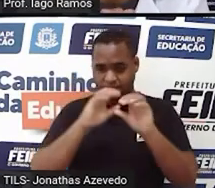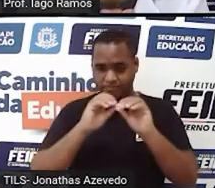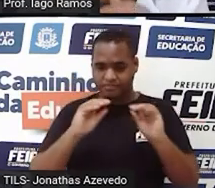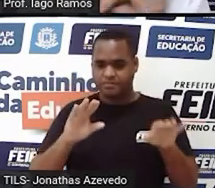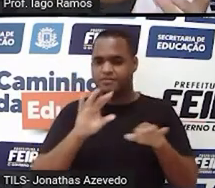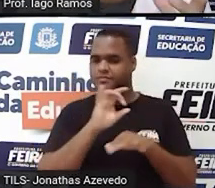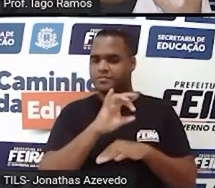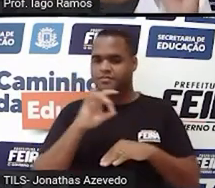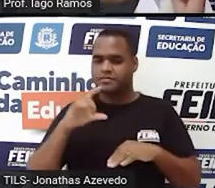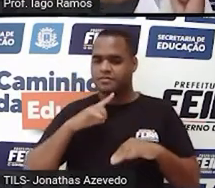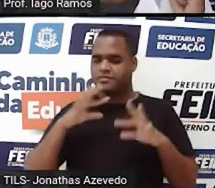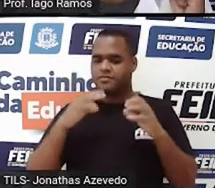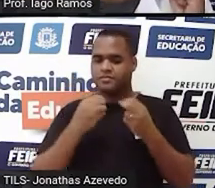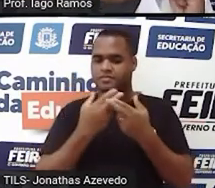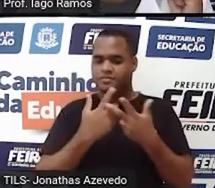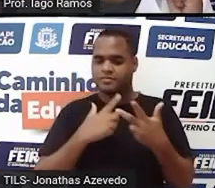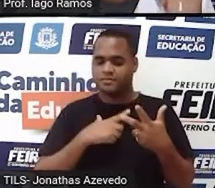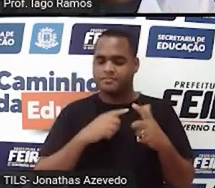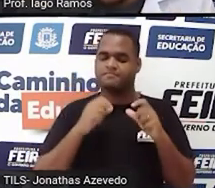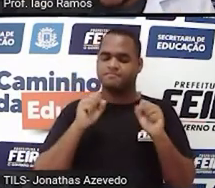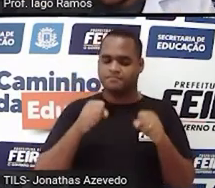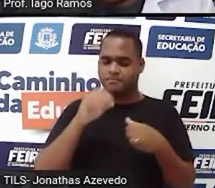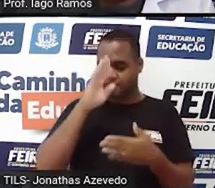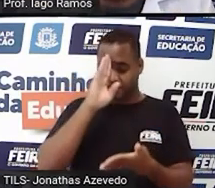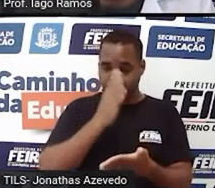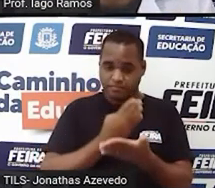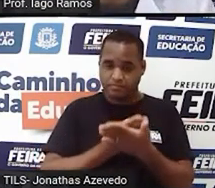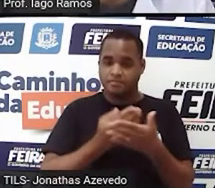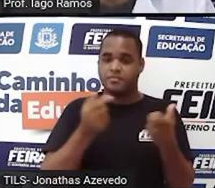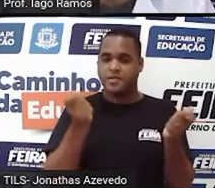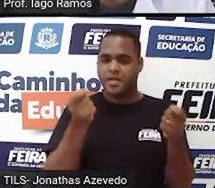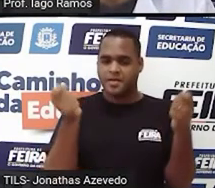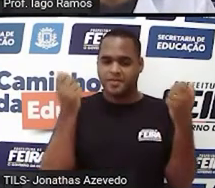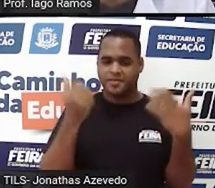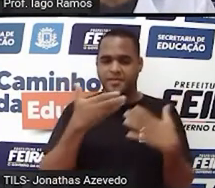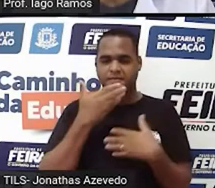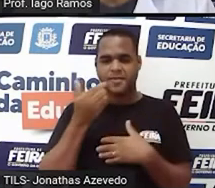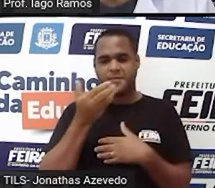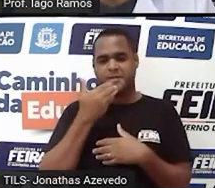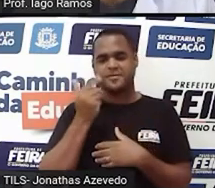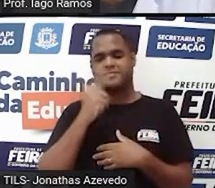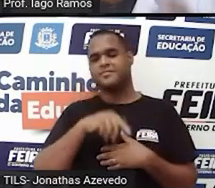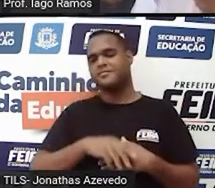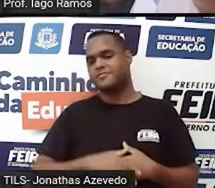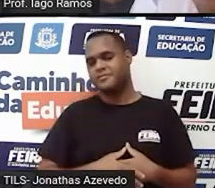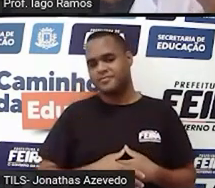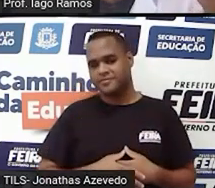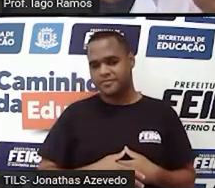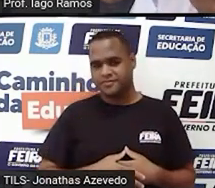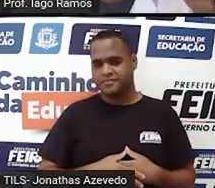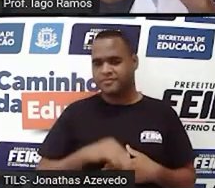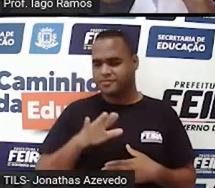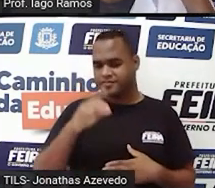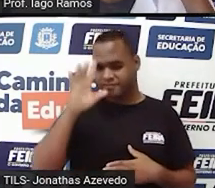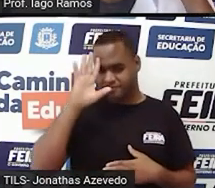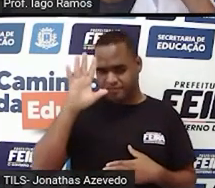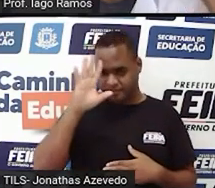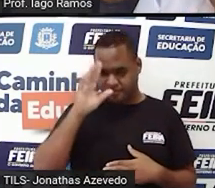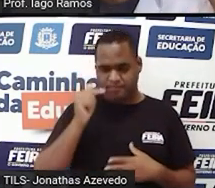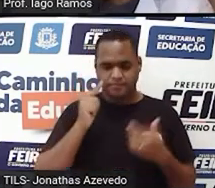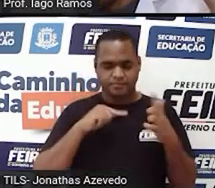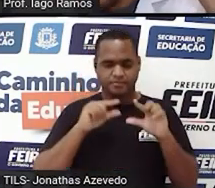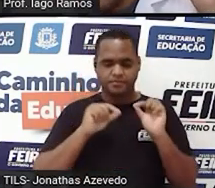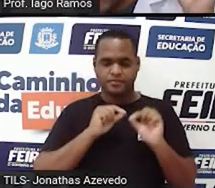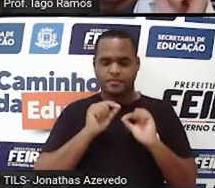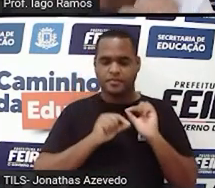tá é assim eu acredito que a gente consegue aprender as coisas melhor tá bom primeiro repensar comigo aqui no